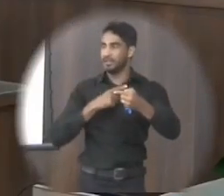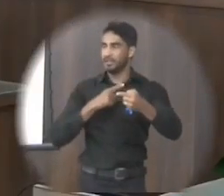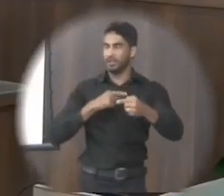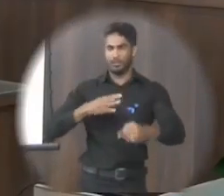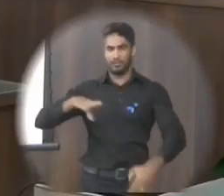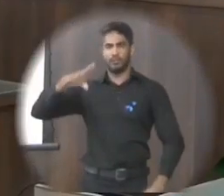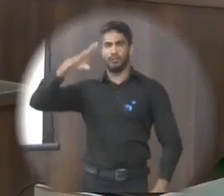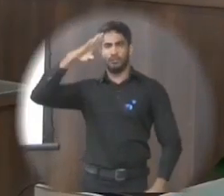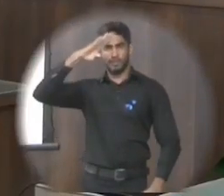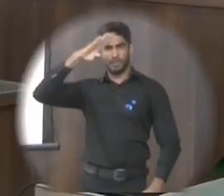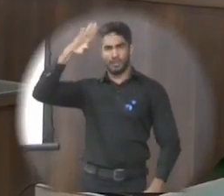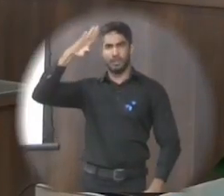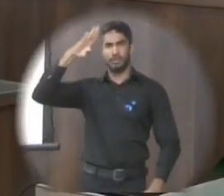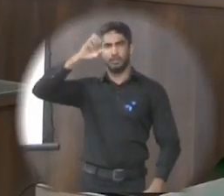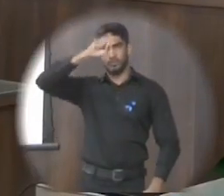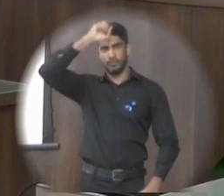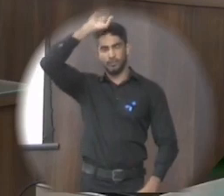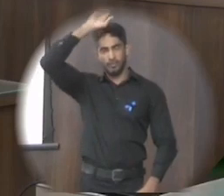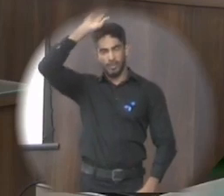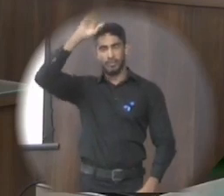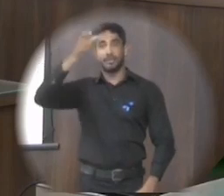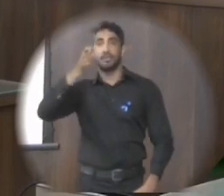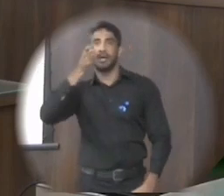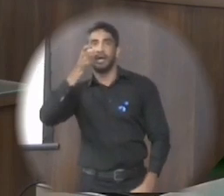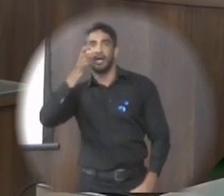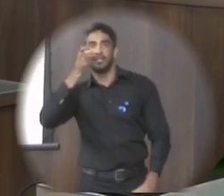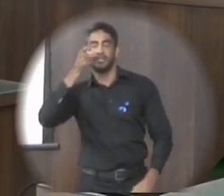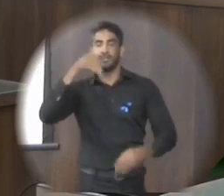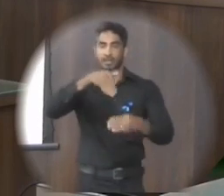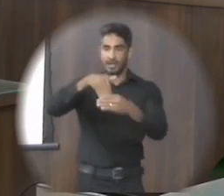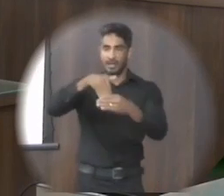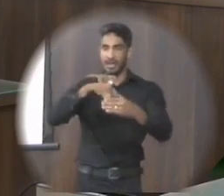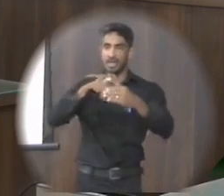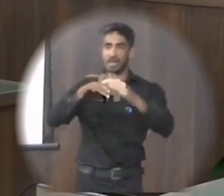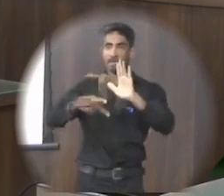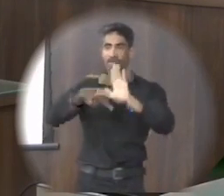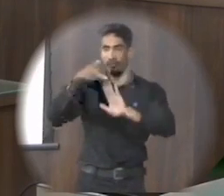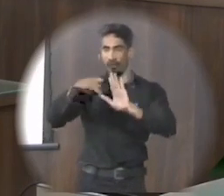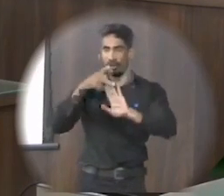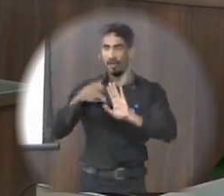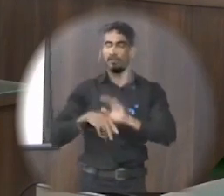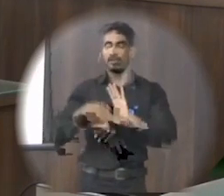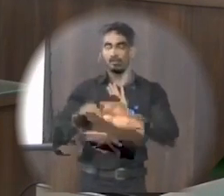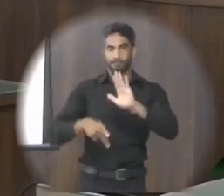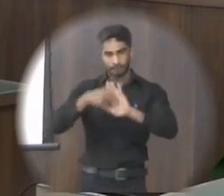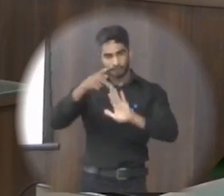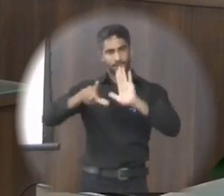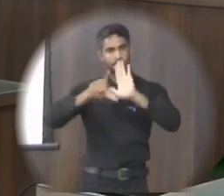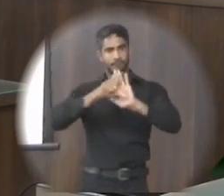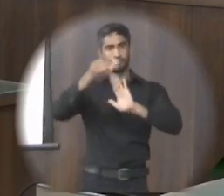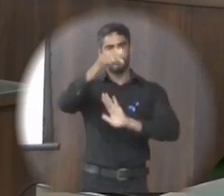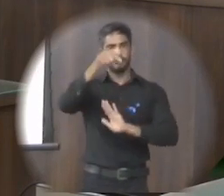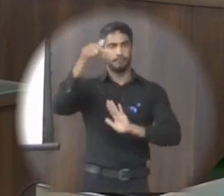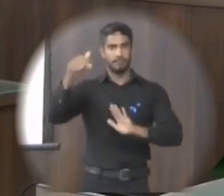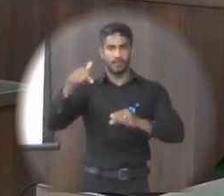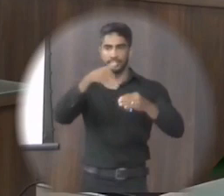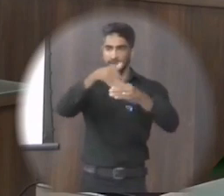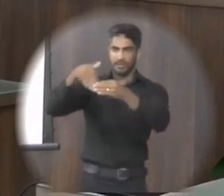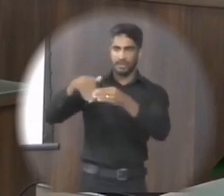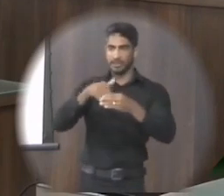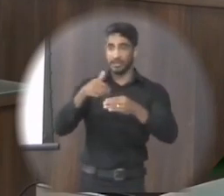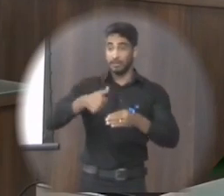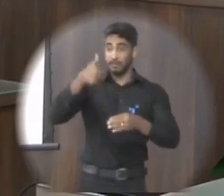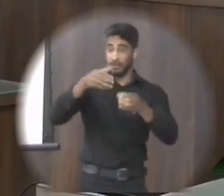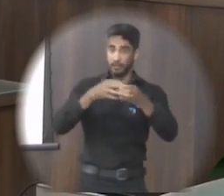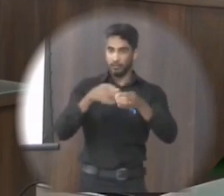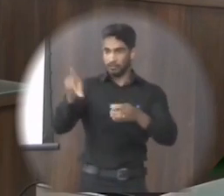comandante do Corpo de Bombeiros, que está acompanhando a votação do projeto. Projeto de lei 077 está em votação no primeiro